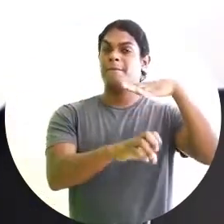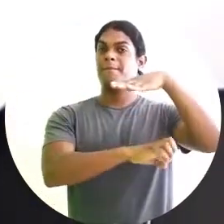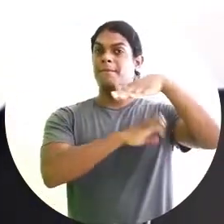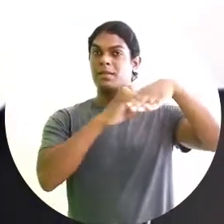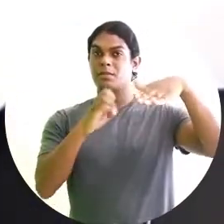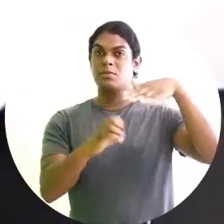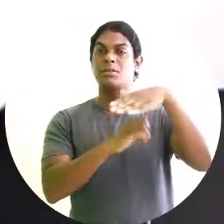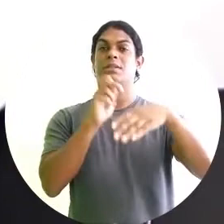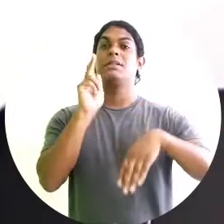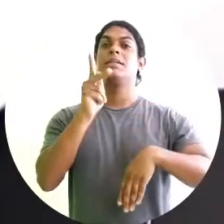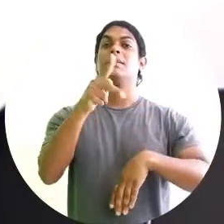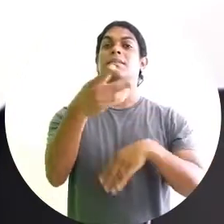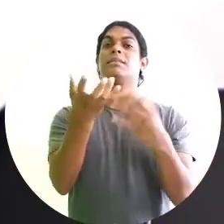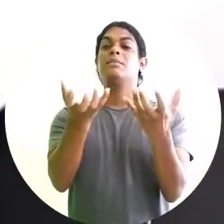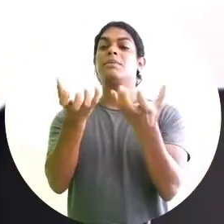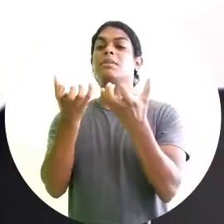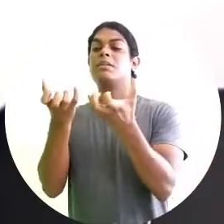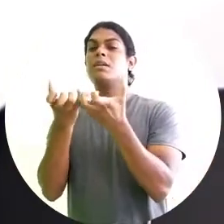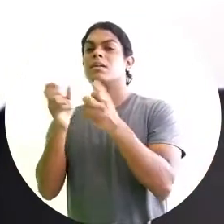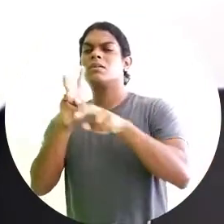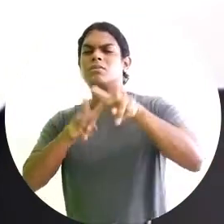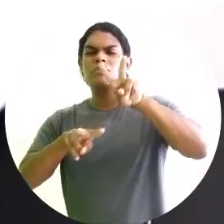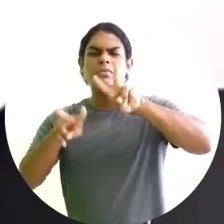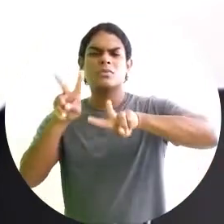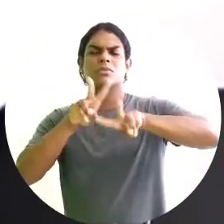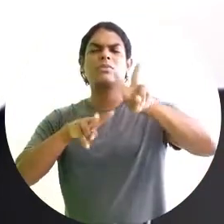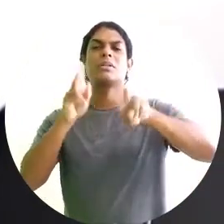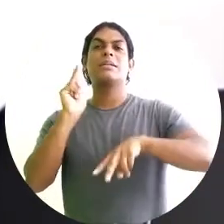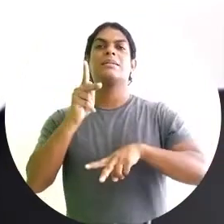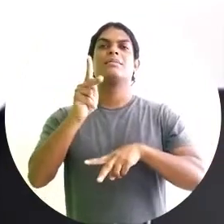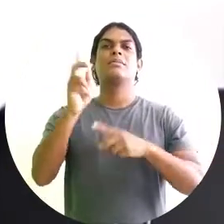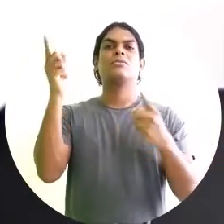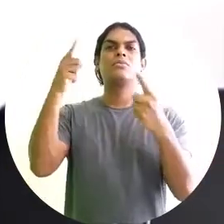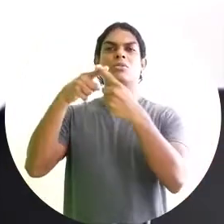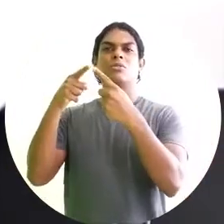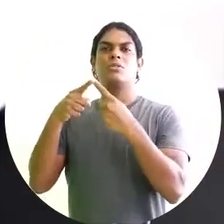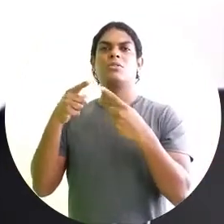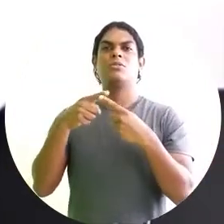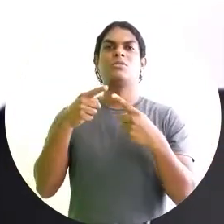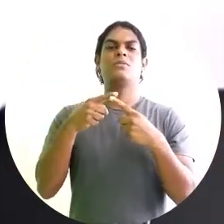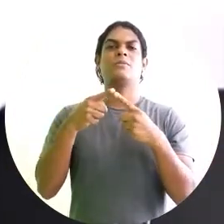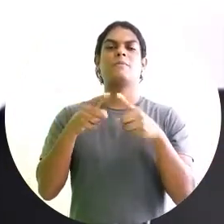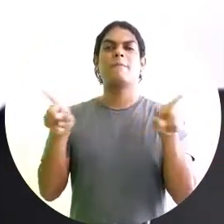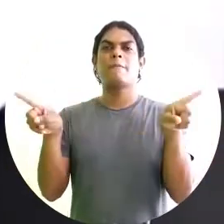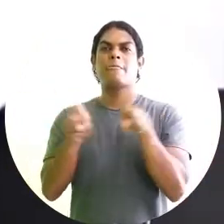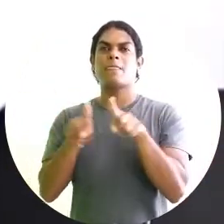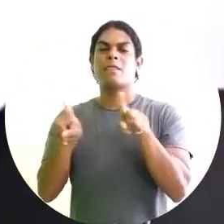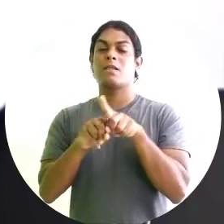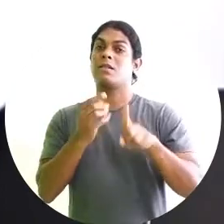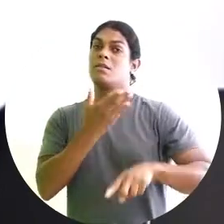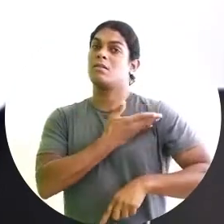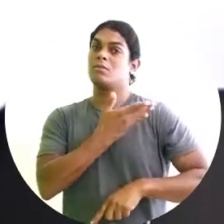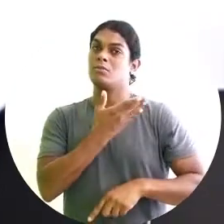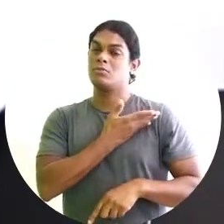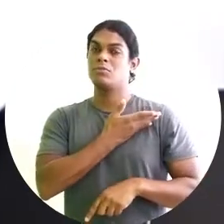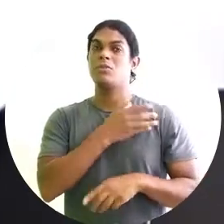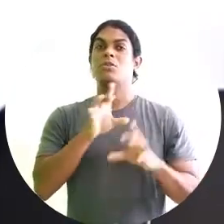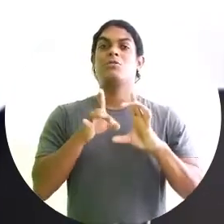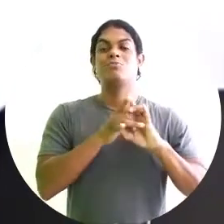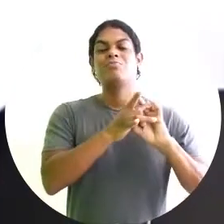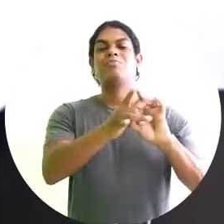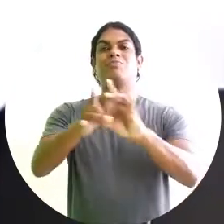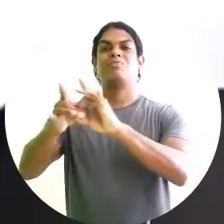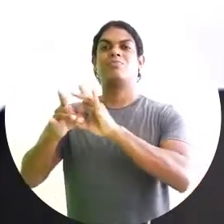forma, buscando a união, buscando a produtividade, a eficiência na sua atividade e,